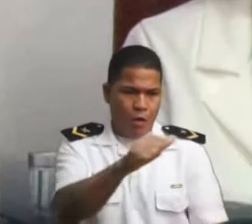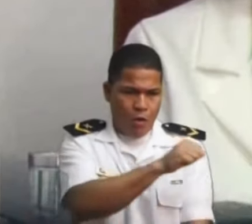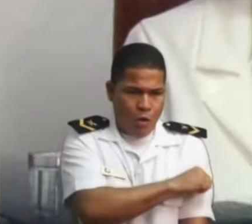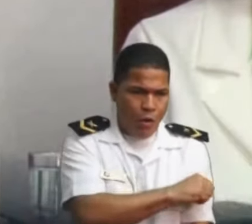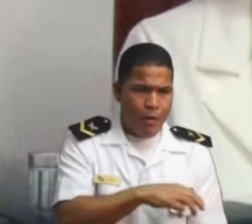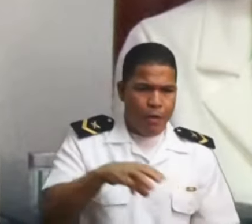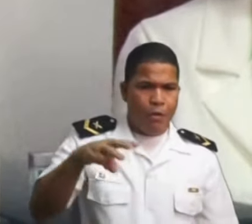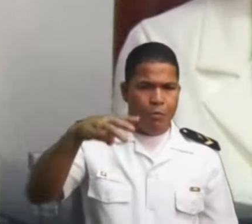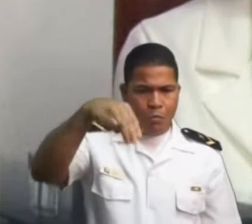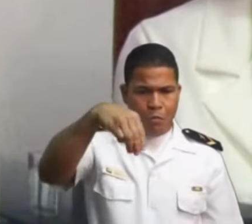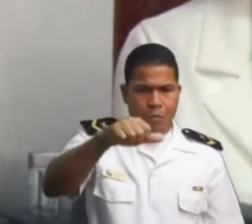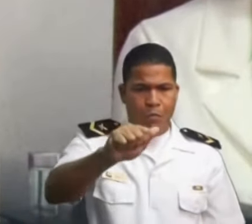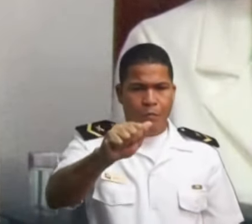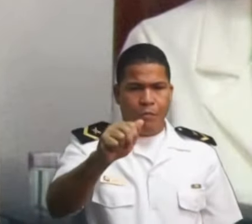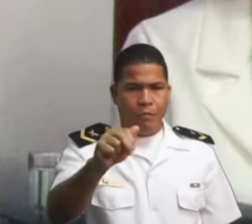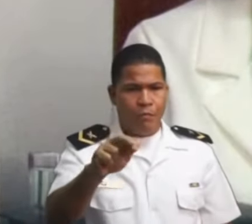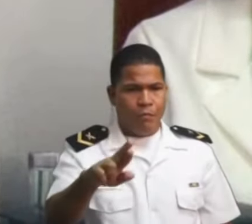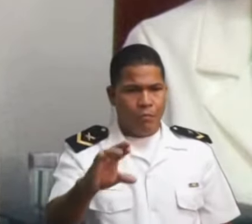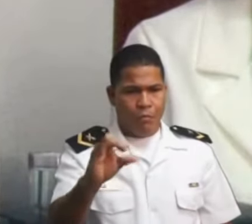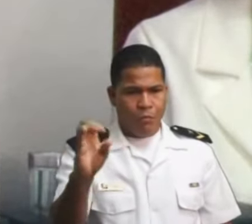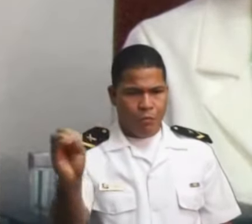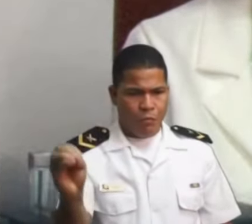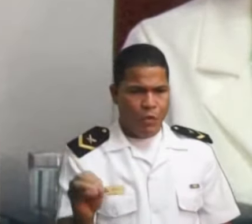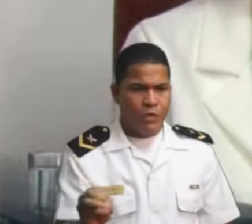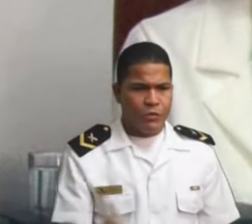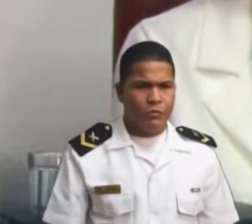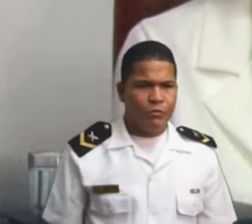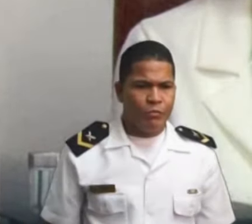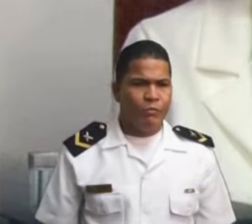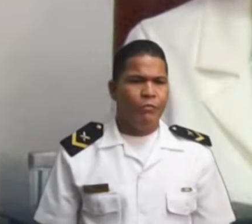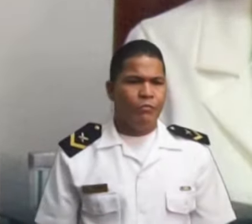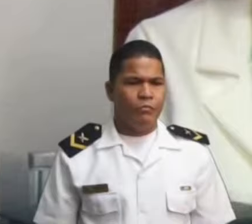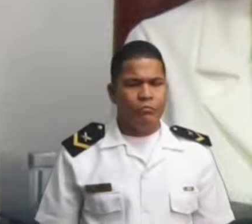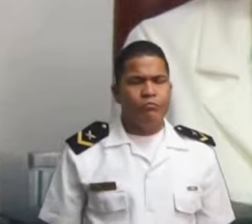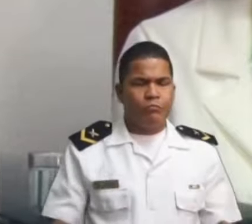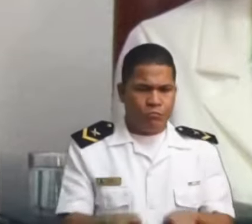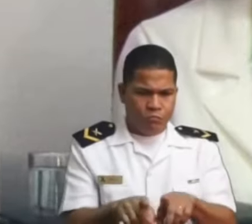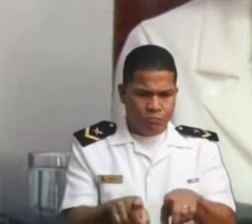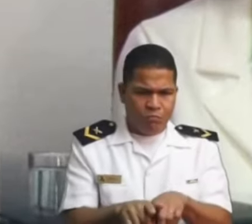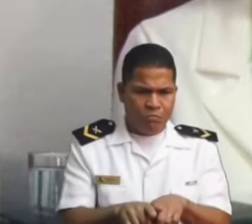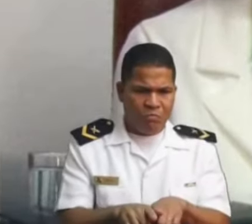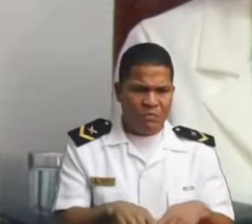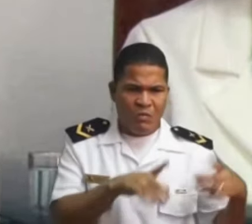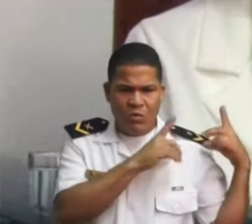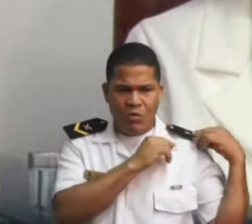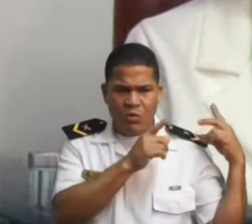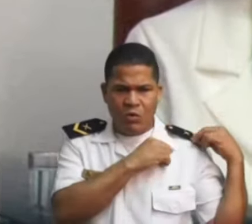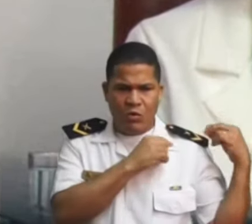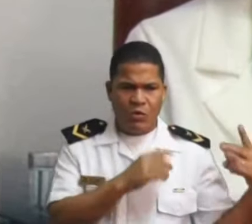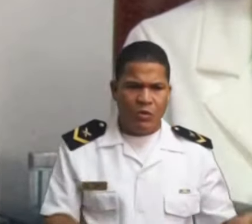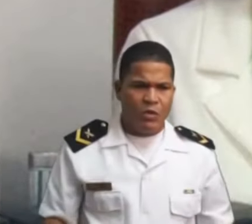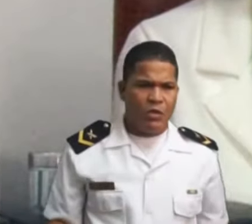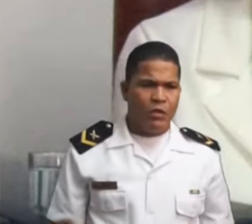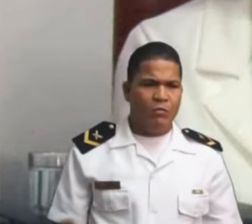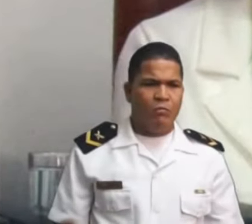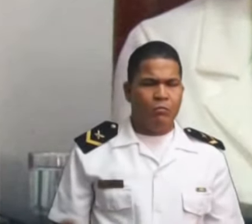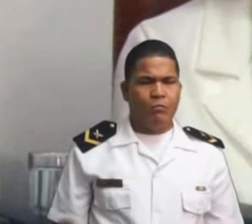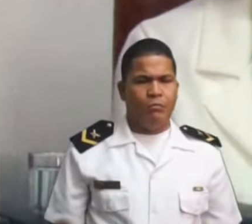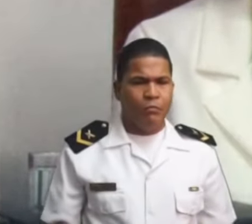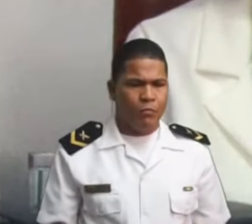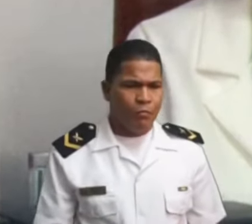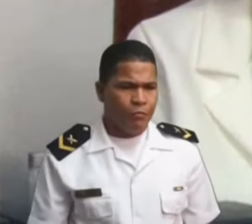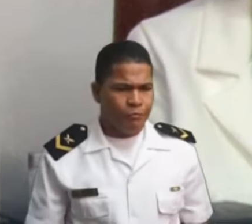Márcio Teles de Menezes do Prado Maia; senhores almirantes; o senhor comodoro da Marinha